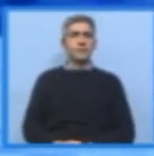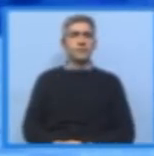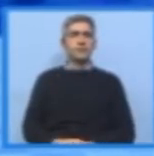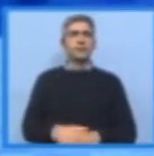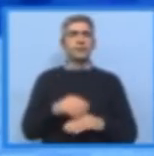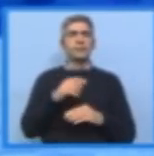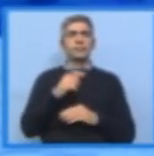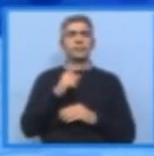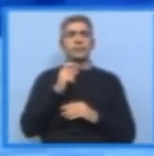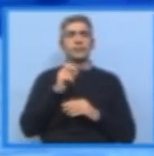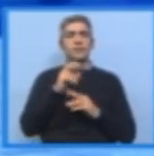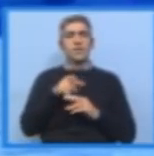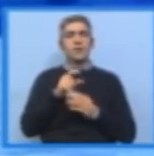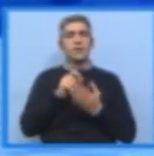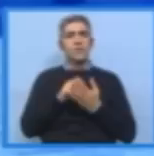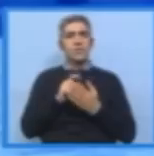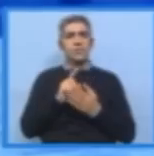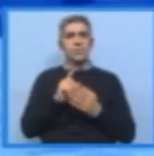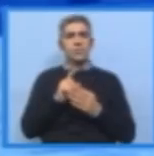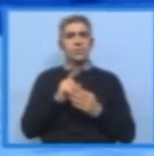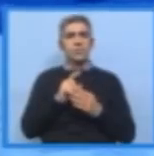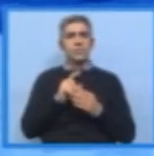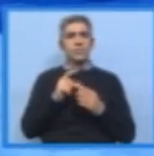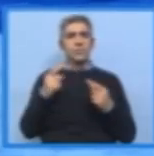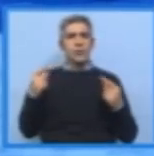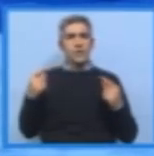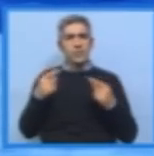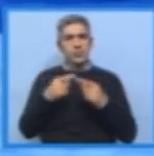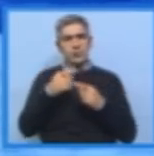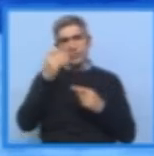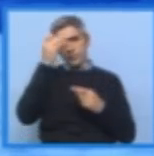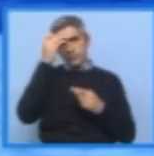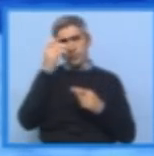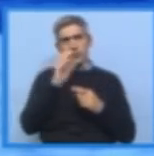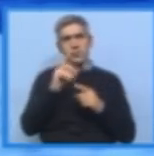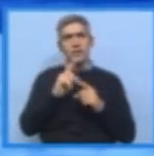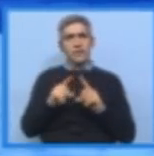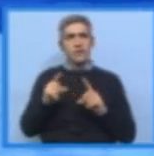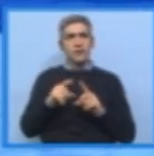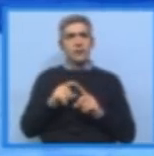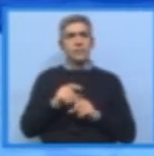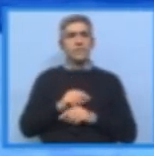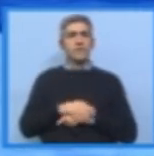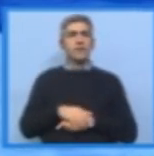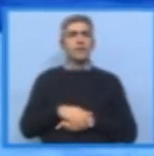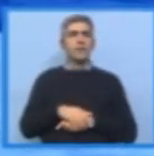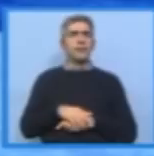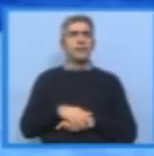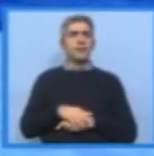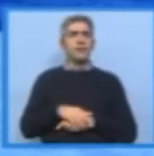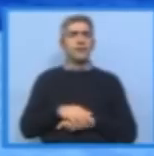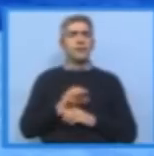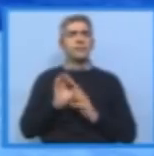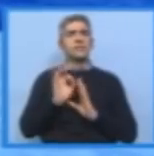que esse não seja o ponto de convergência, só de diferença, mas o